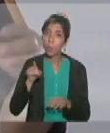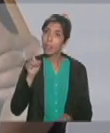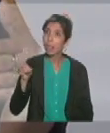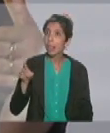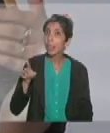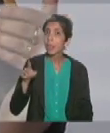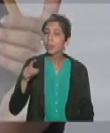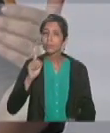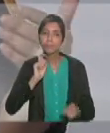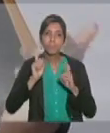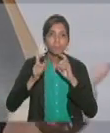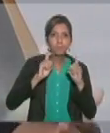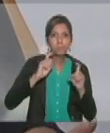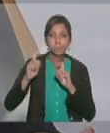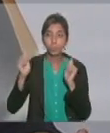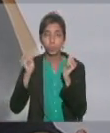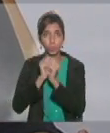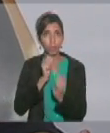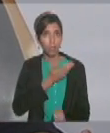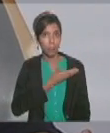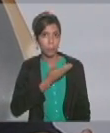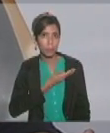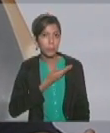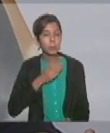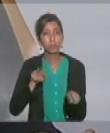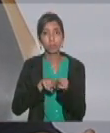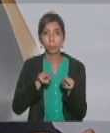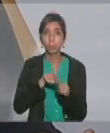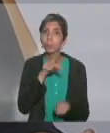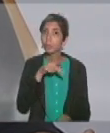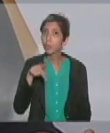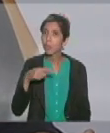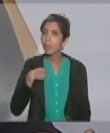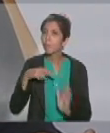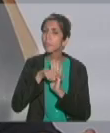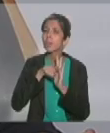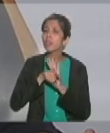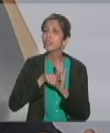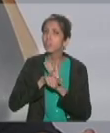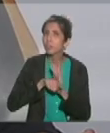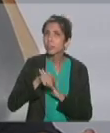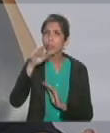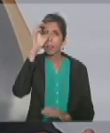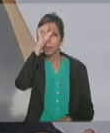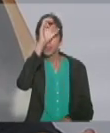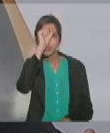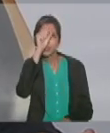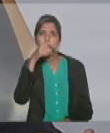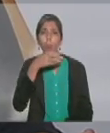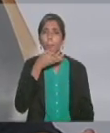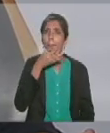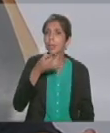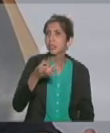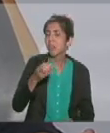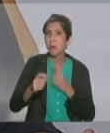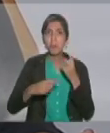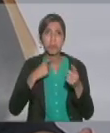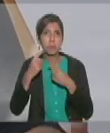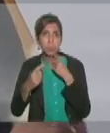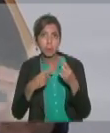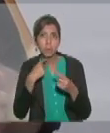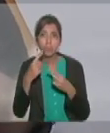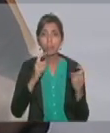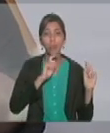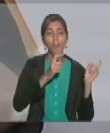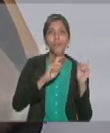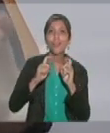expositiva, ele vai discutir com seus colegas e com o próprio professor o que ele pesquisou, o que ele aprendeu, qual o ponto de vista e quais as dúvidas.